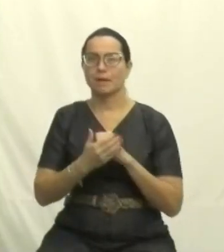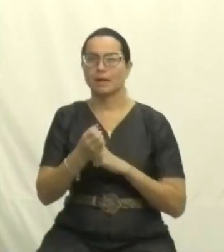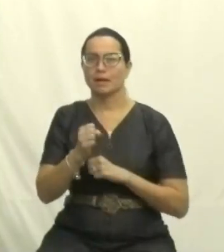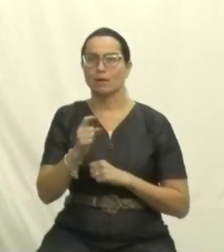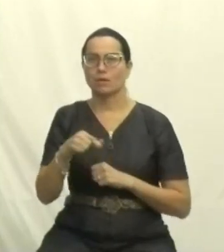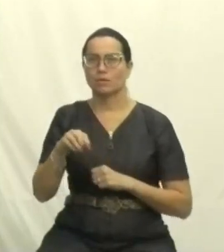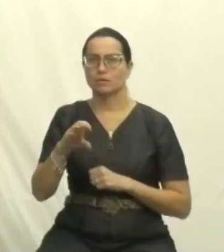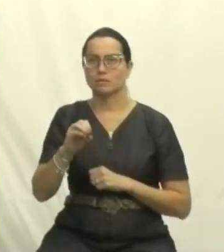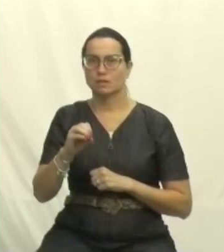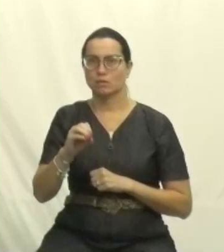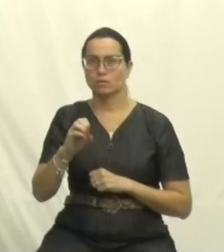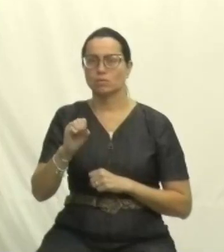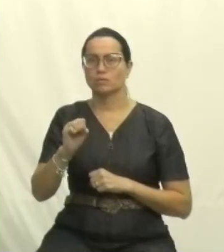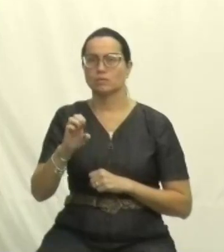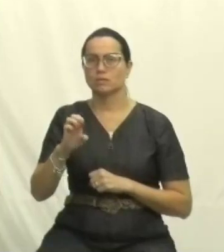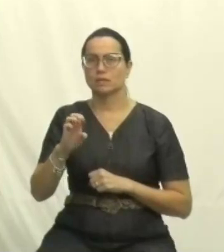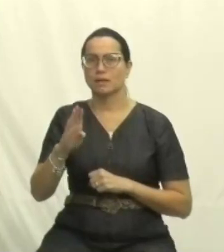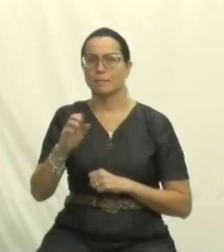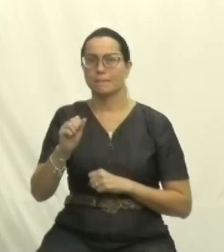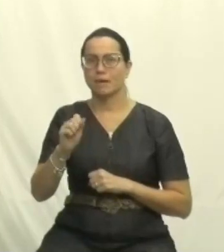Sebastião. Requerimento